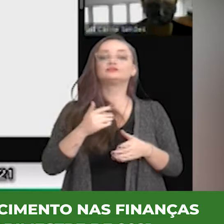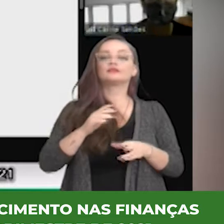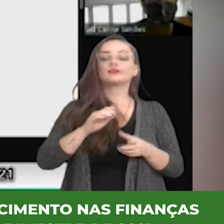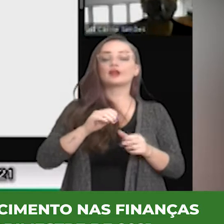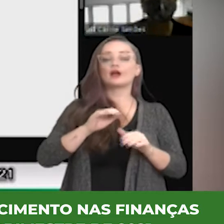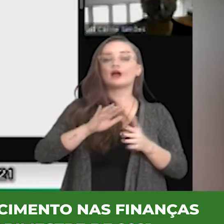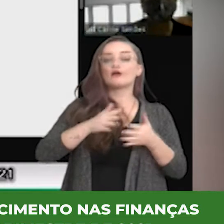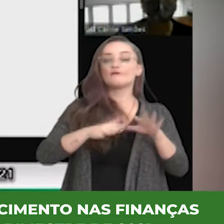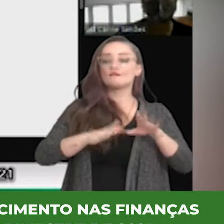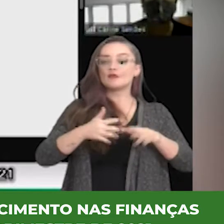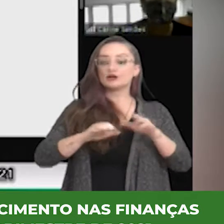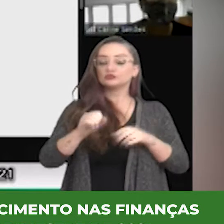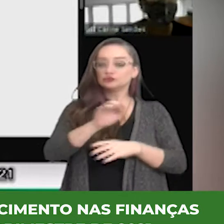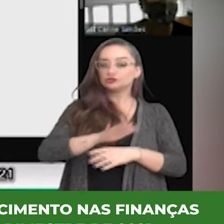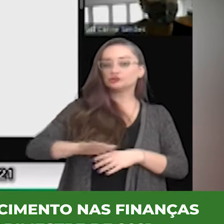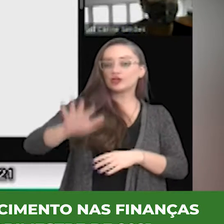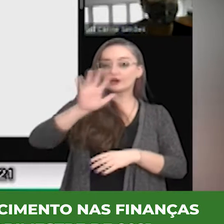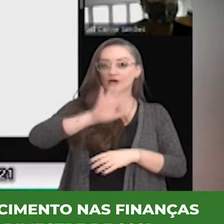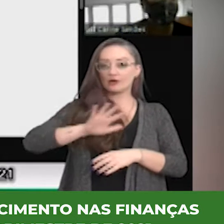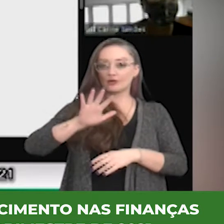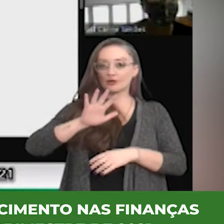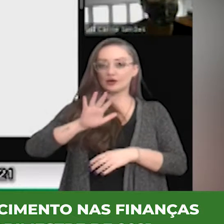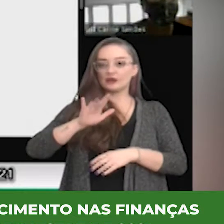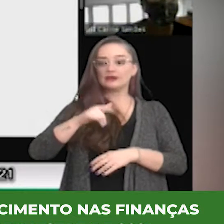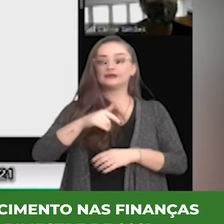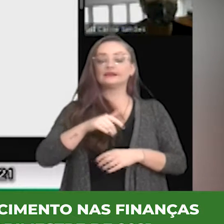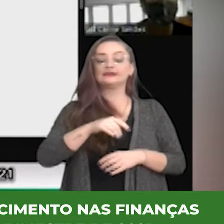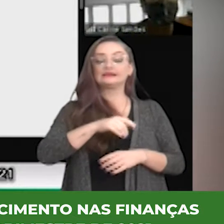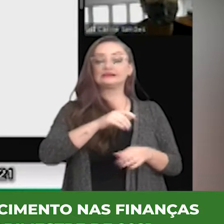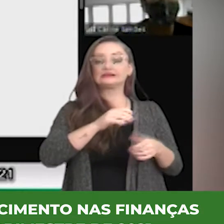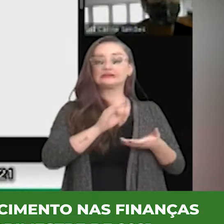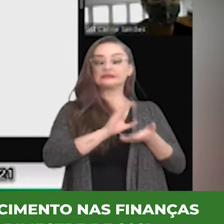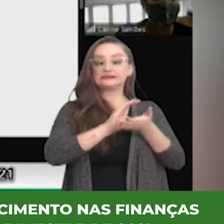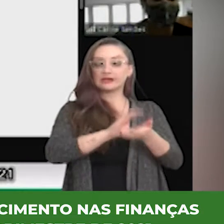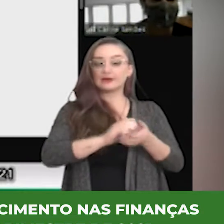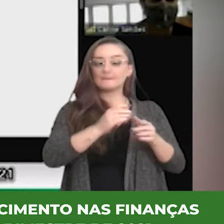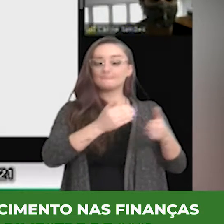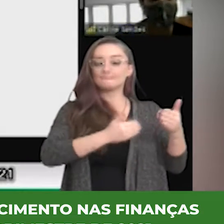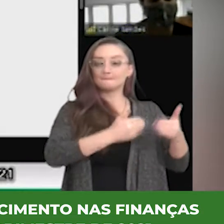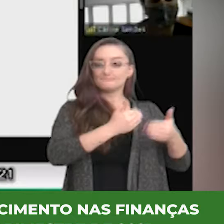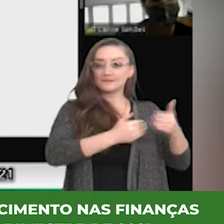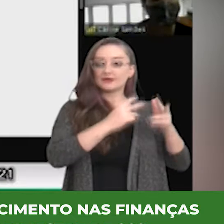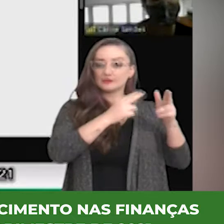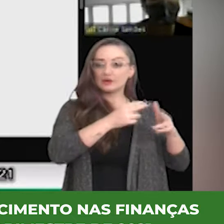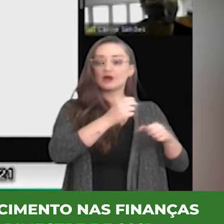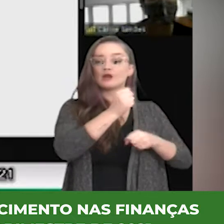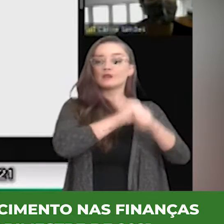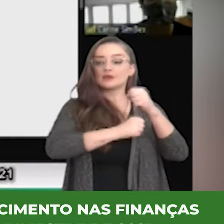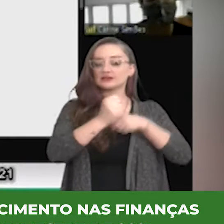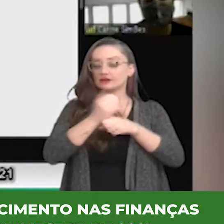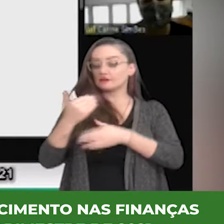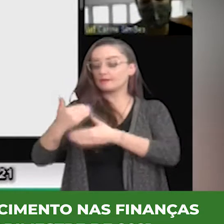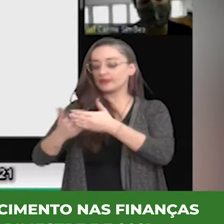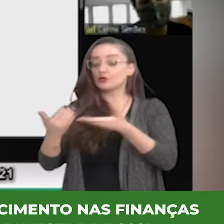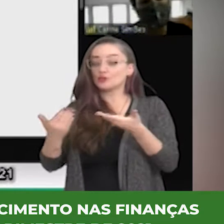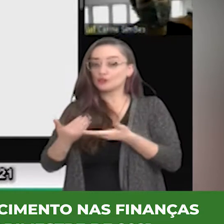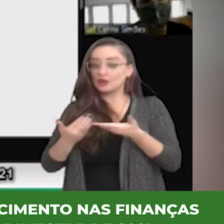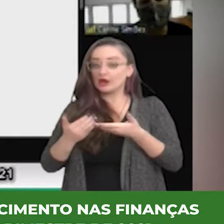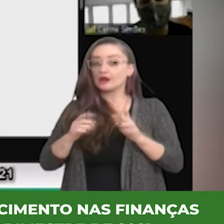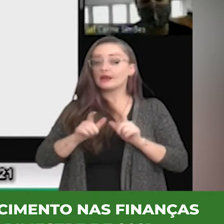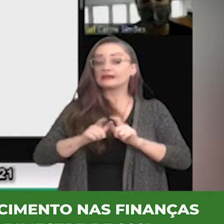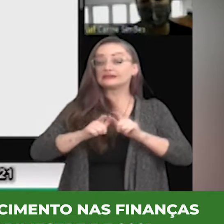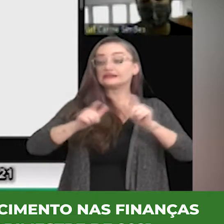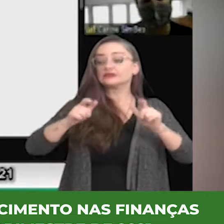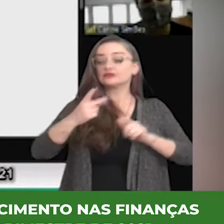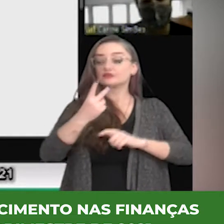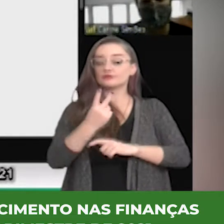variação geral ela mesmo período do ano passado em relação desse período a bom para